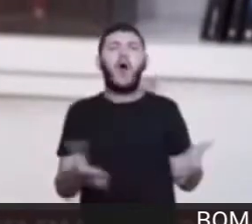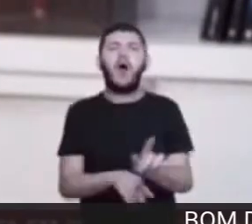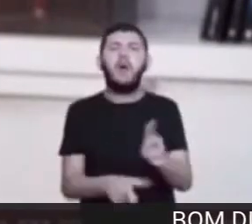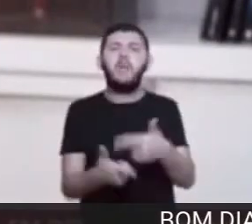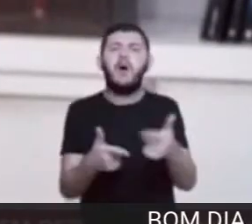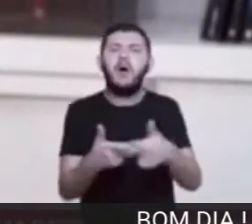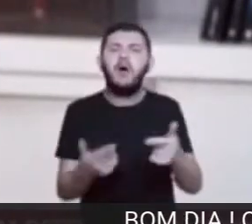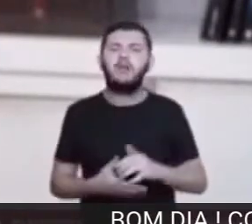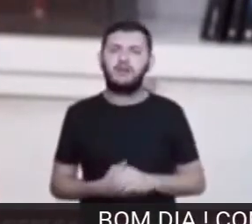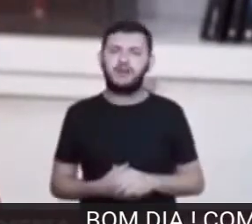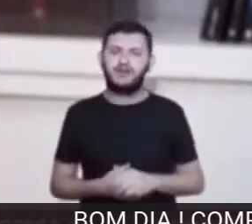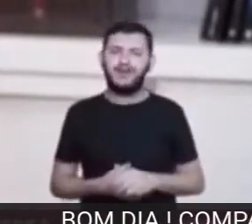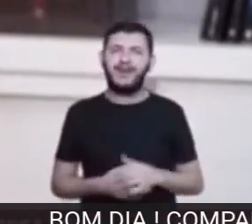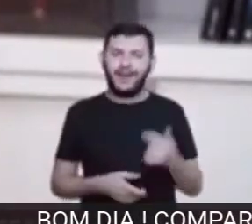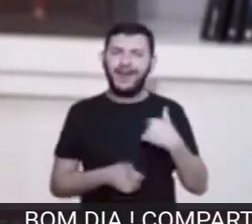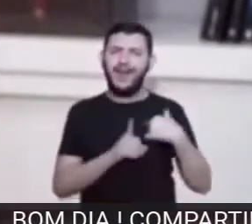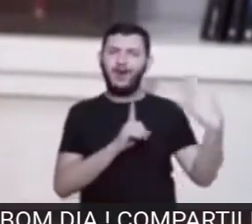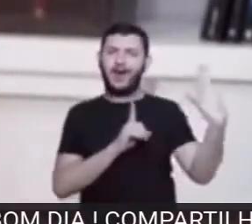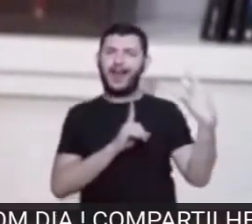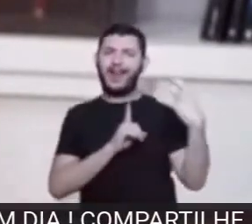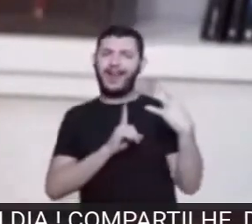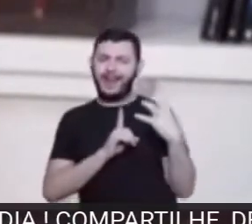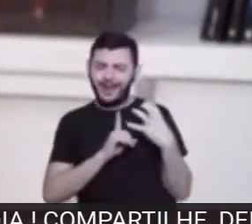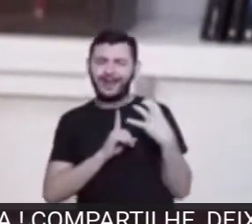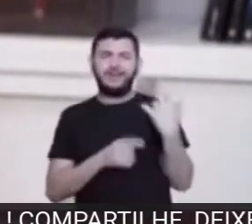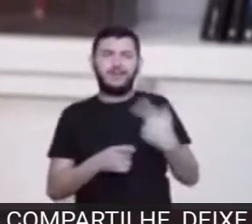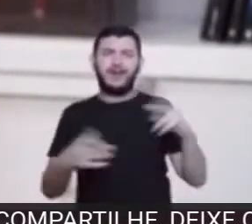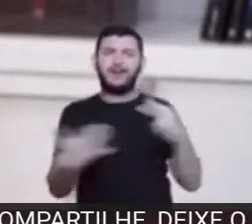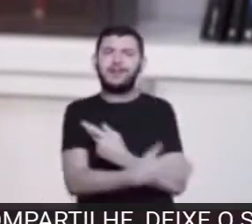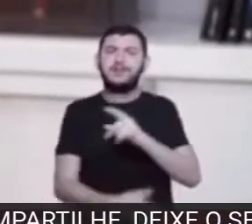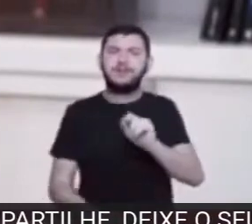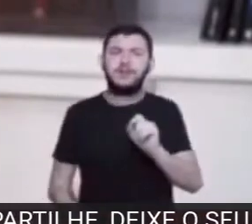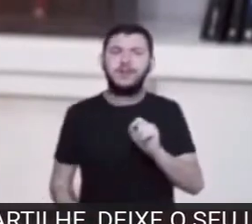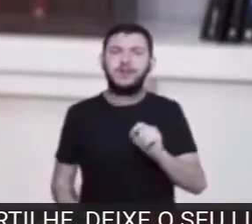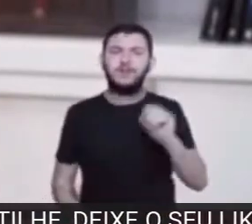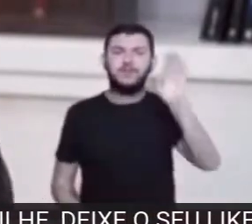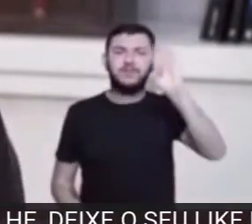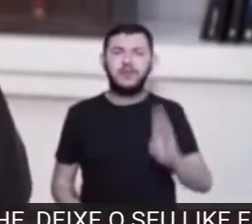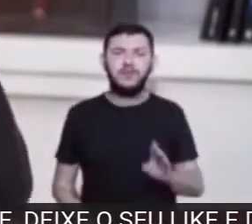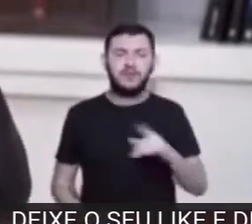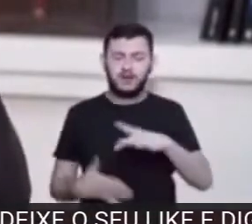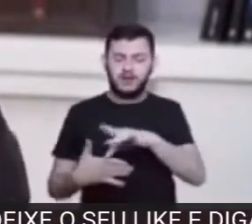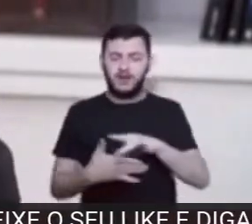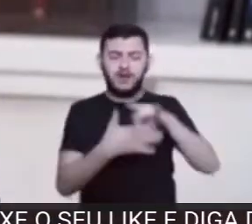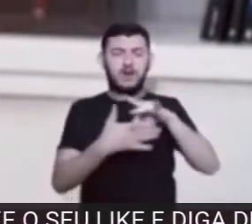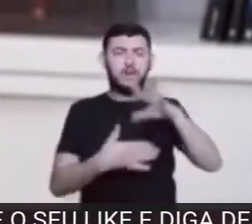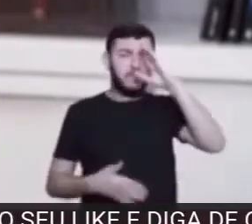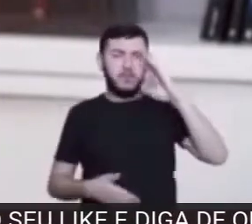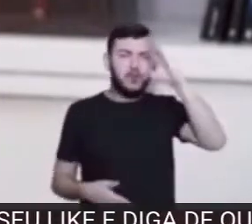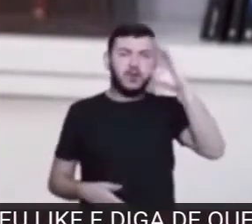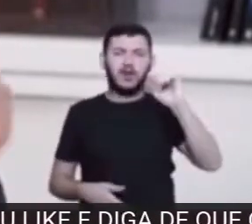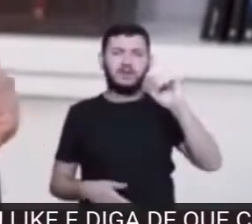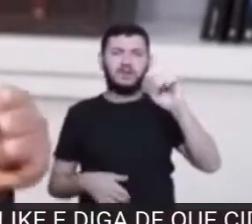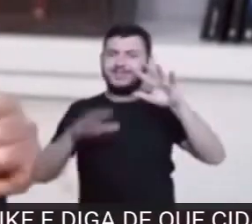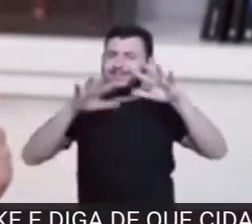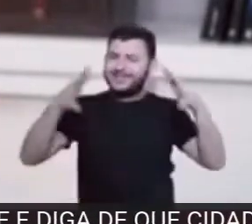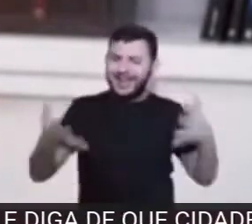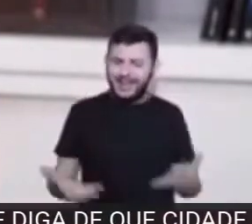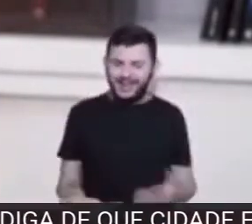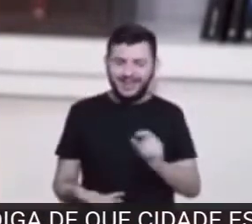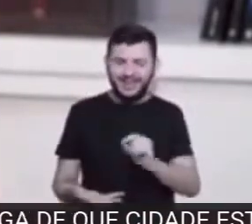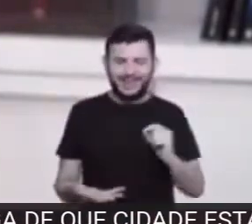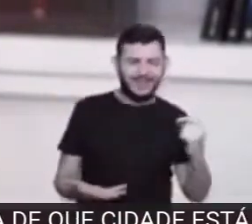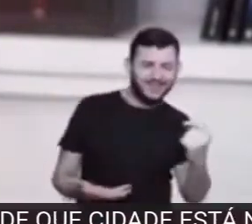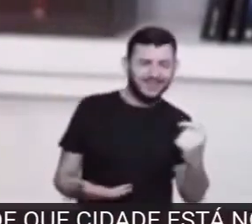aqui. O Brasil tinha virado protagonista internacional. O Brasil tinha criado, nós